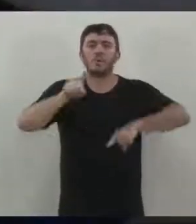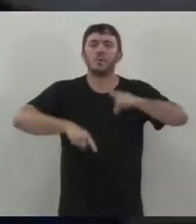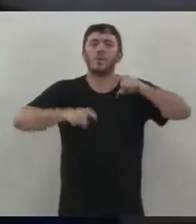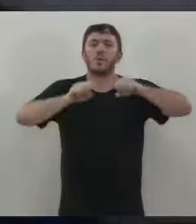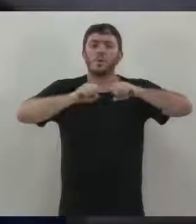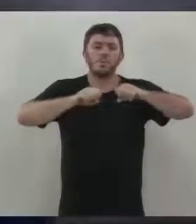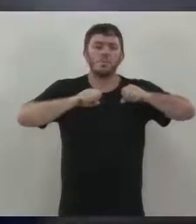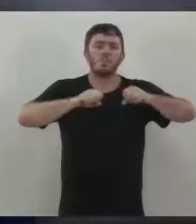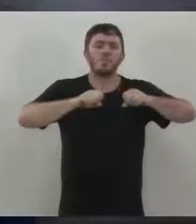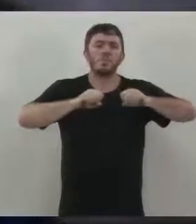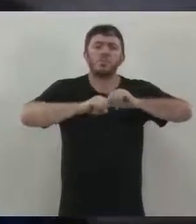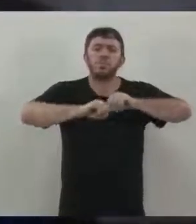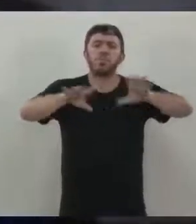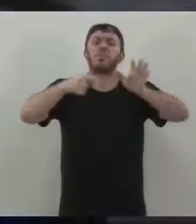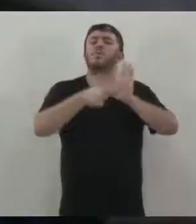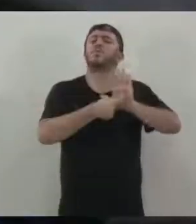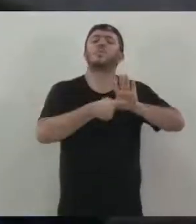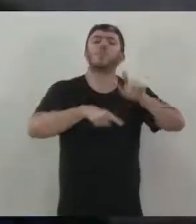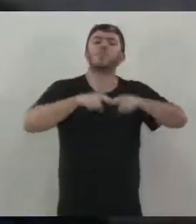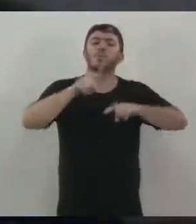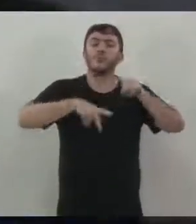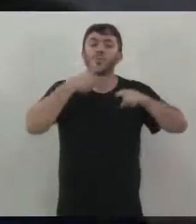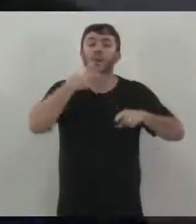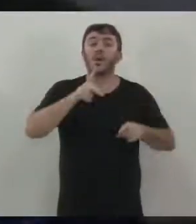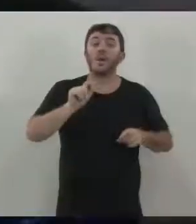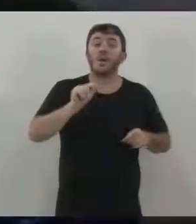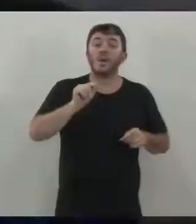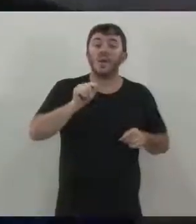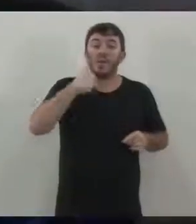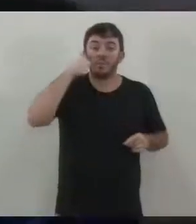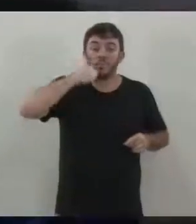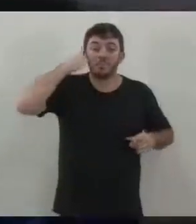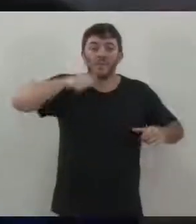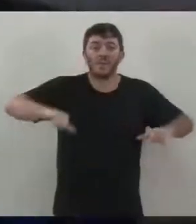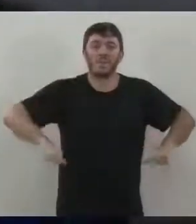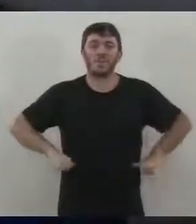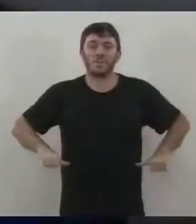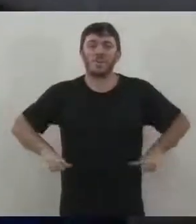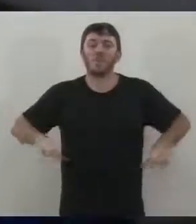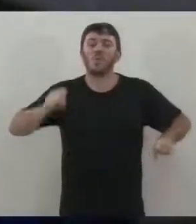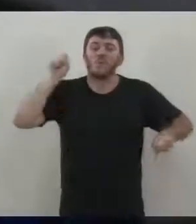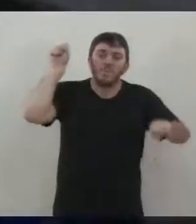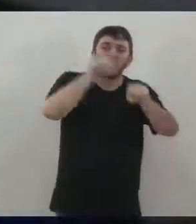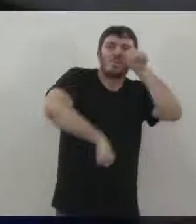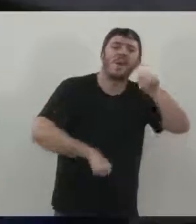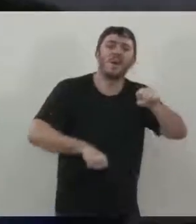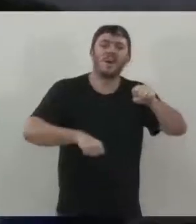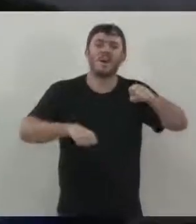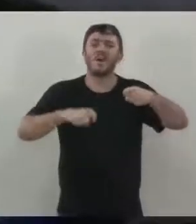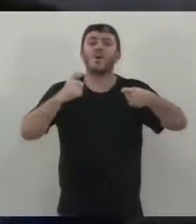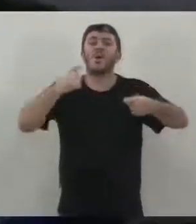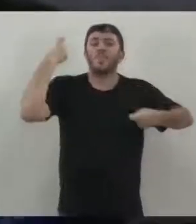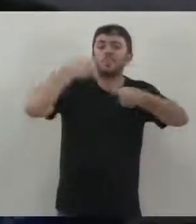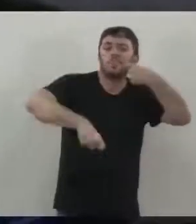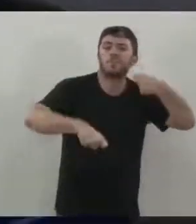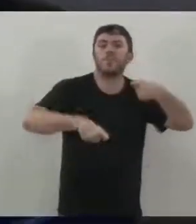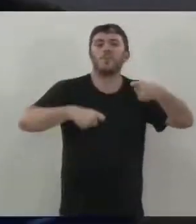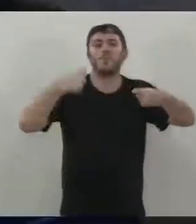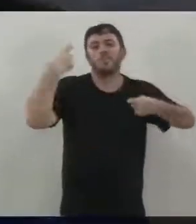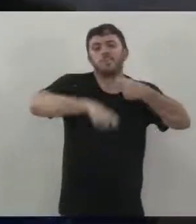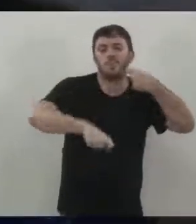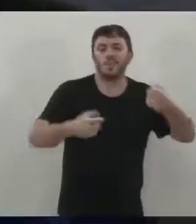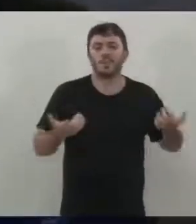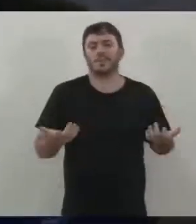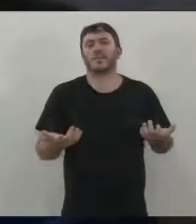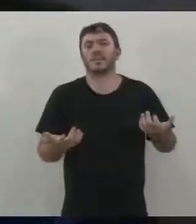falar sobre exatamente o abuso sofrido pelas mulheres, a violência doméstica, em especial sofrida pelas mulheres,